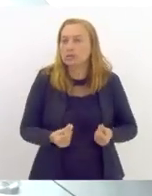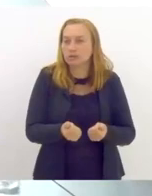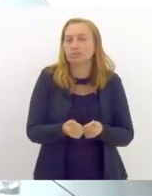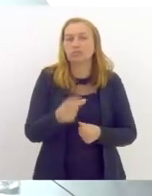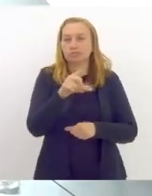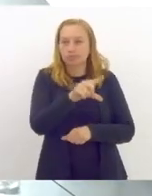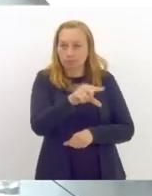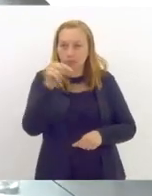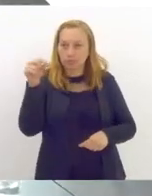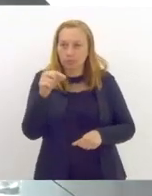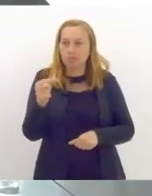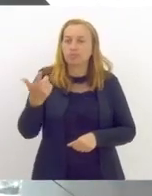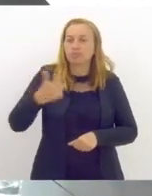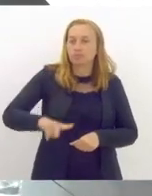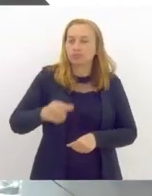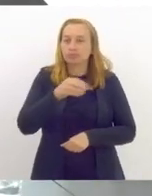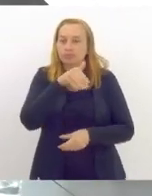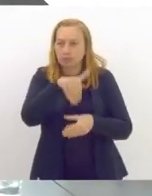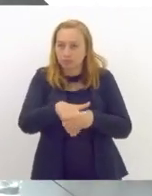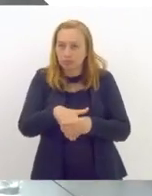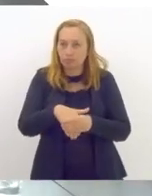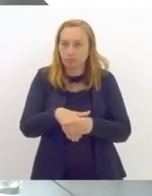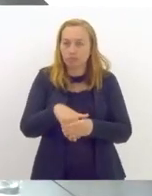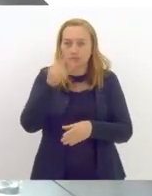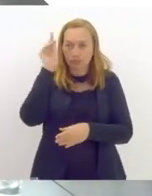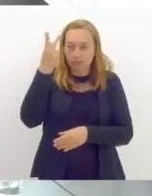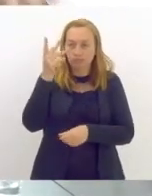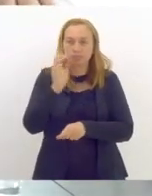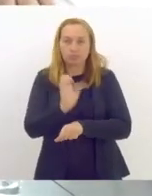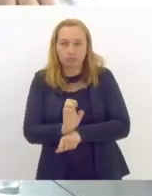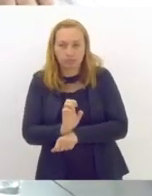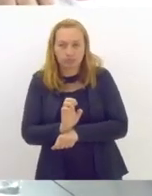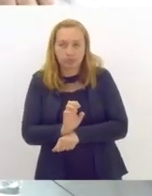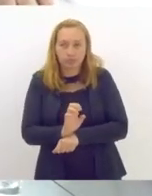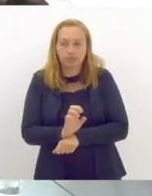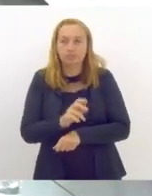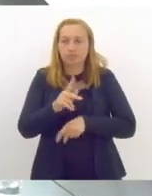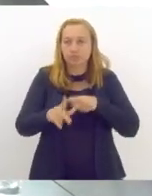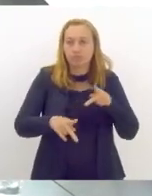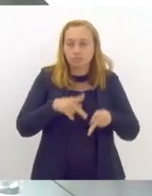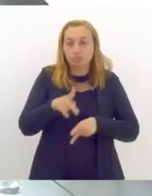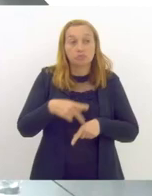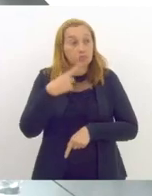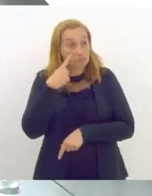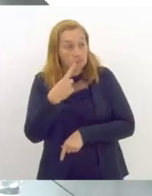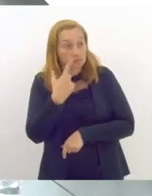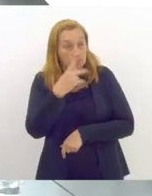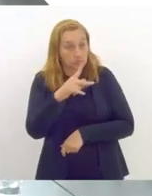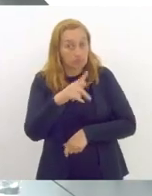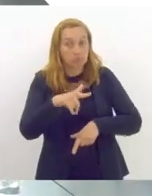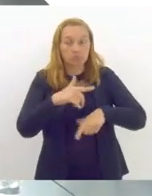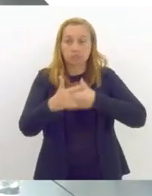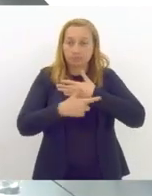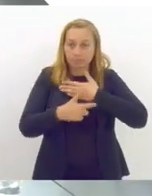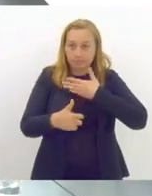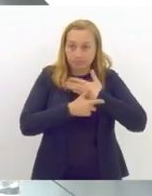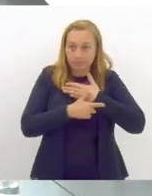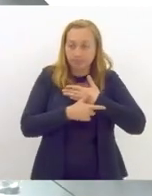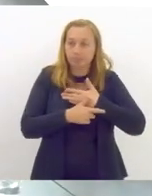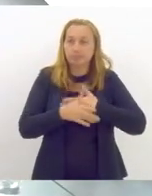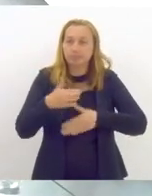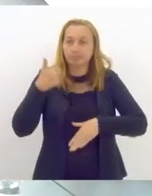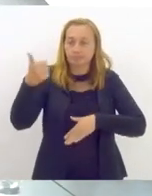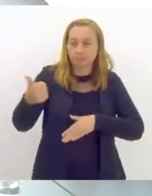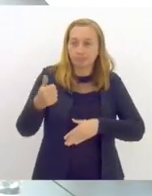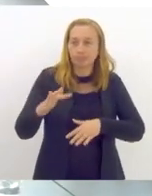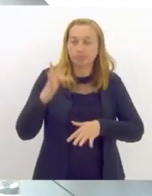toa que foi eleito o maior votação da história desse estado não é à toa o povo reconheceu que ele foi e é